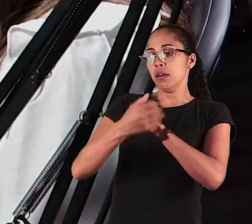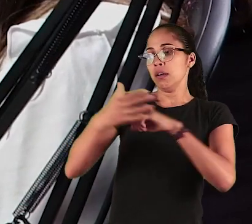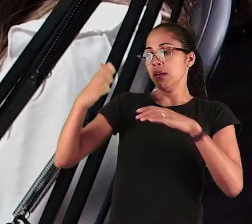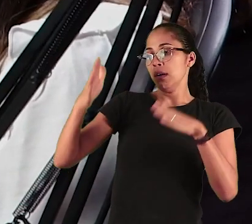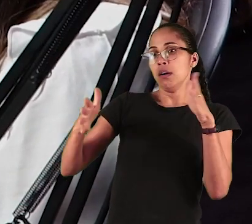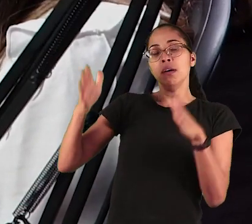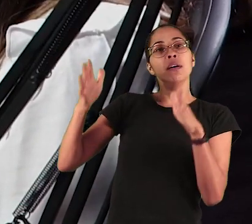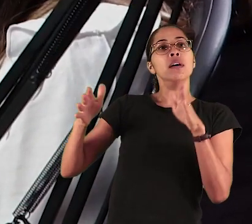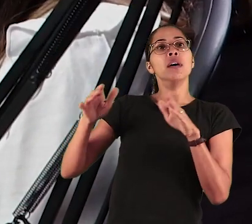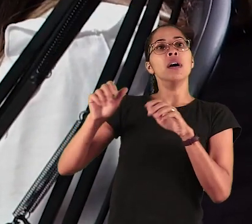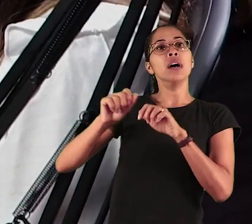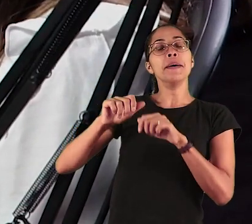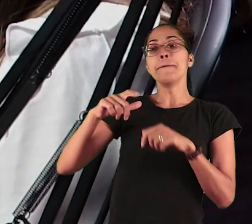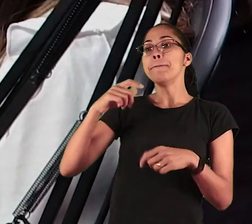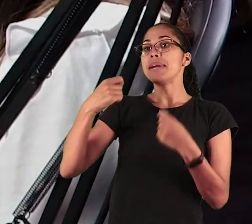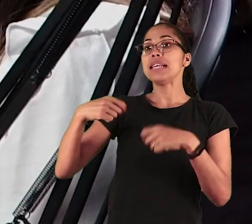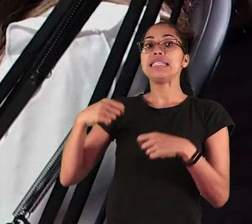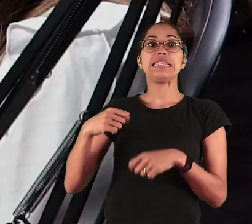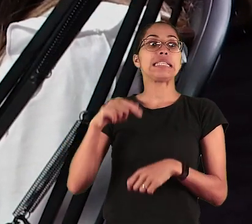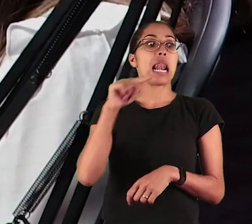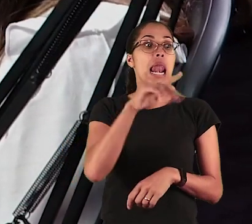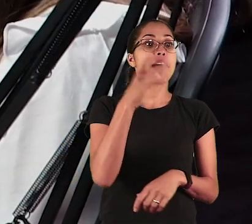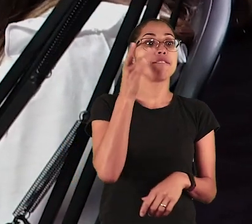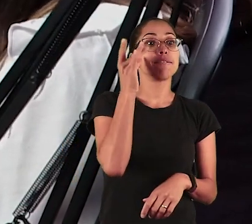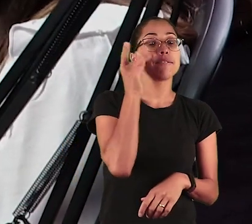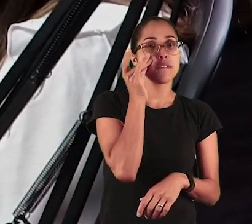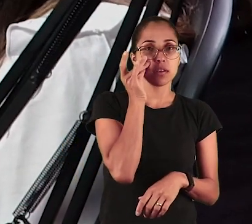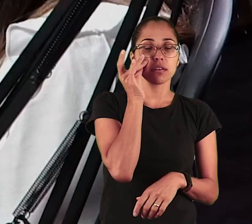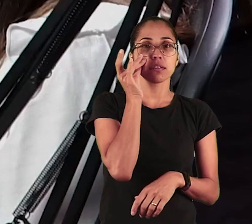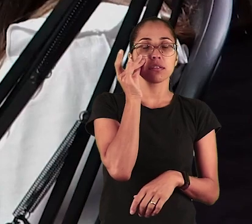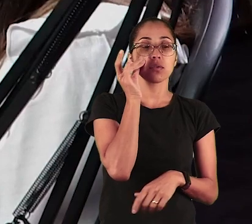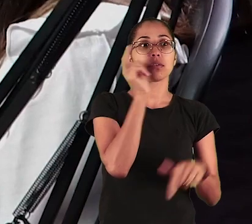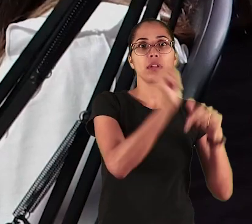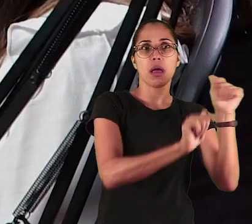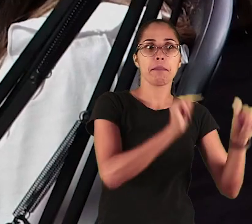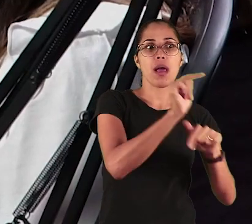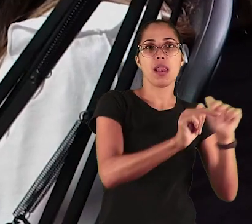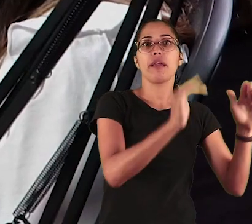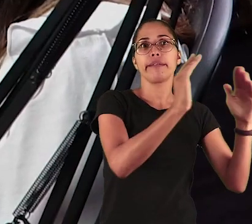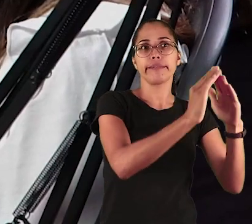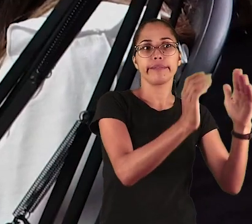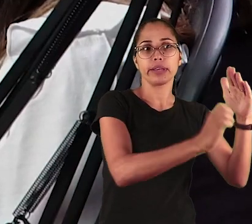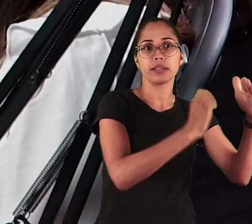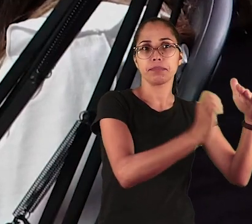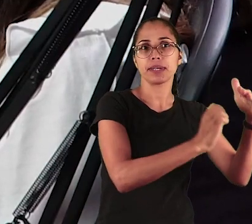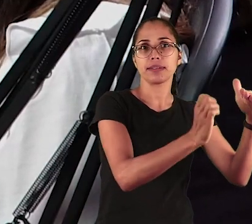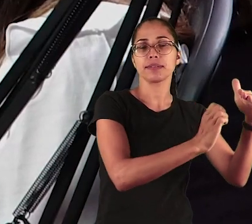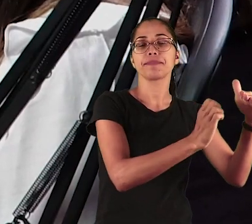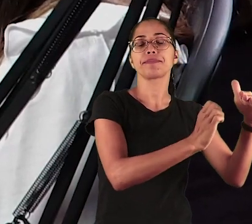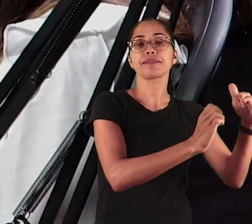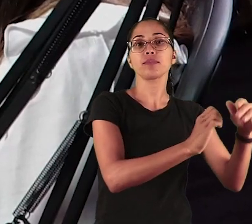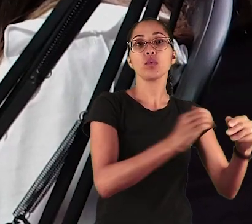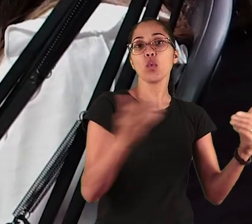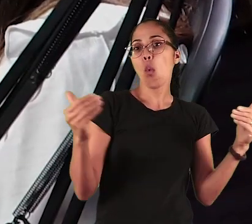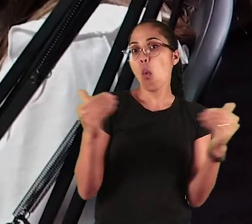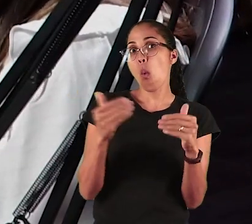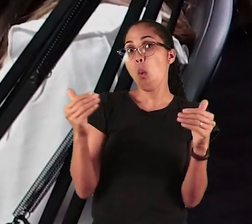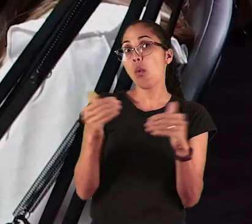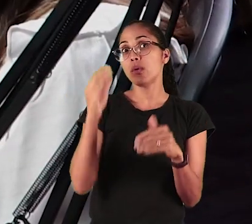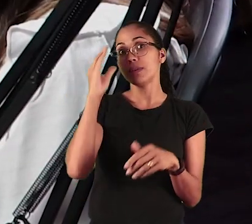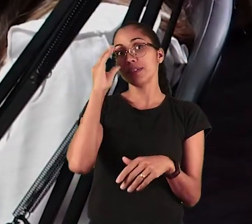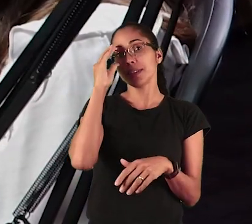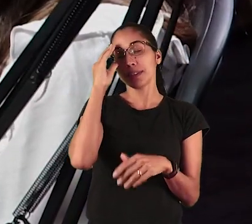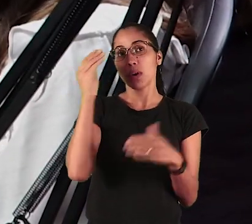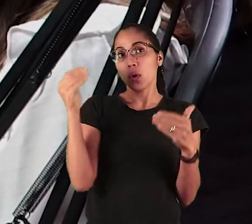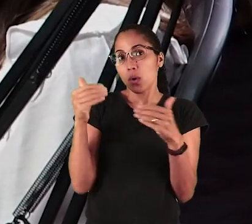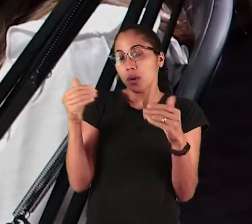investe muito bem que você tinha que estar fisicamente lá virando noite hoje você pode se dar o luxo de ir para sua casa abrir o computador e continuar